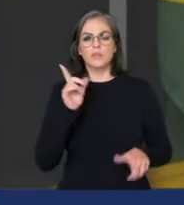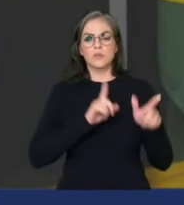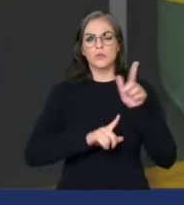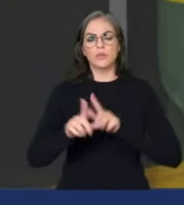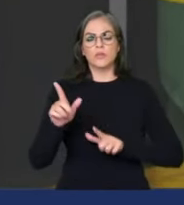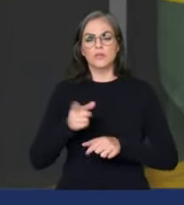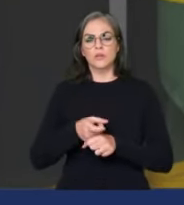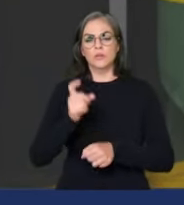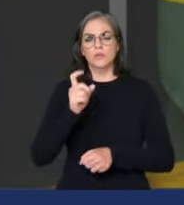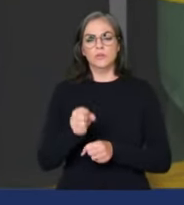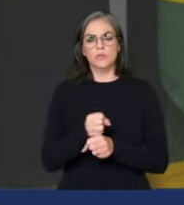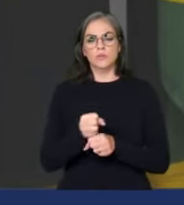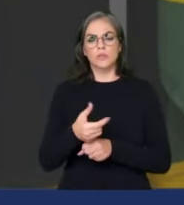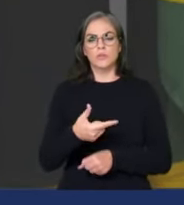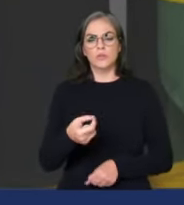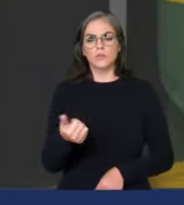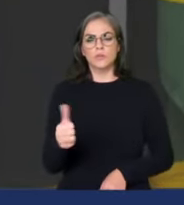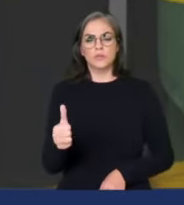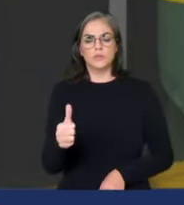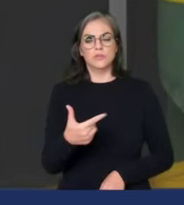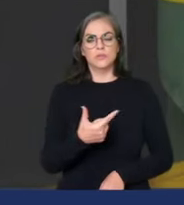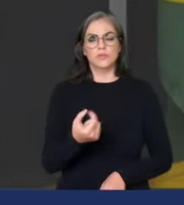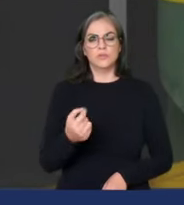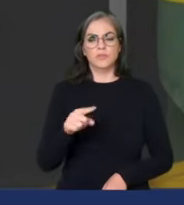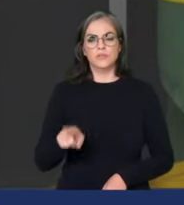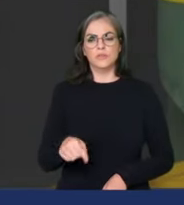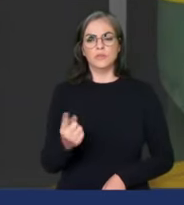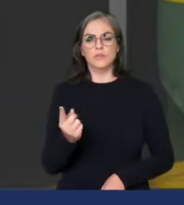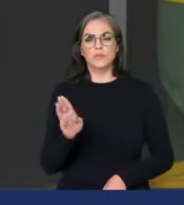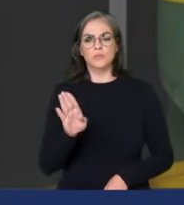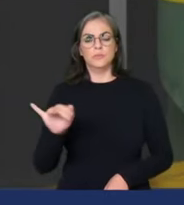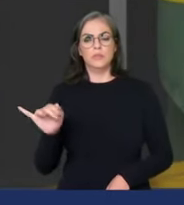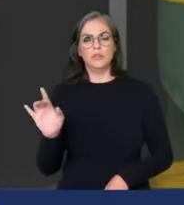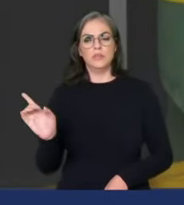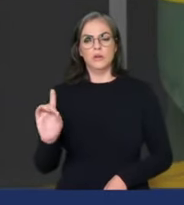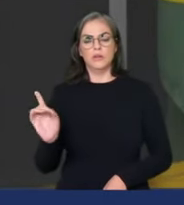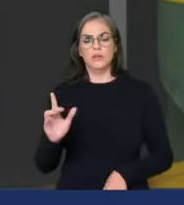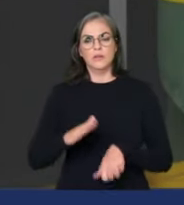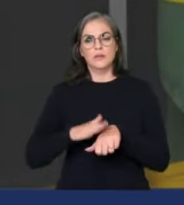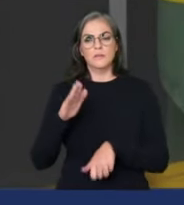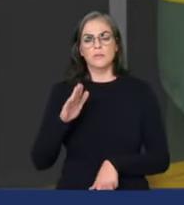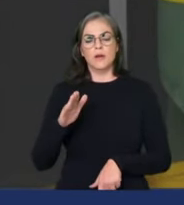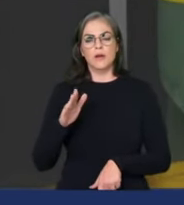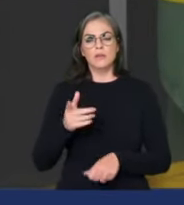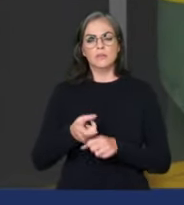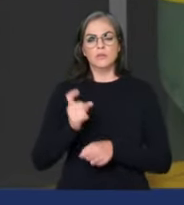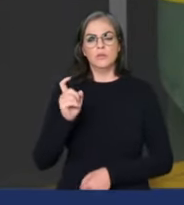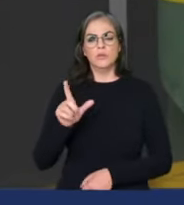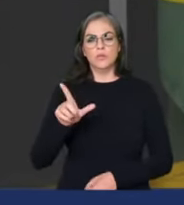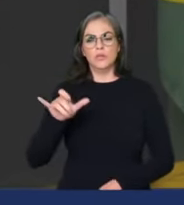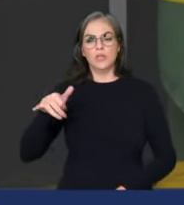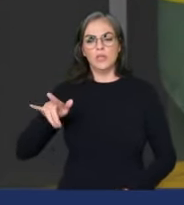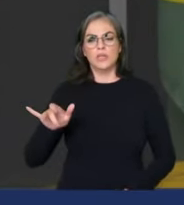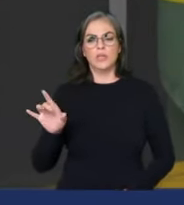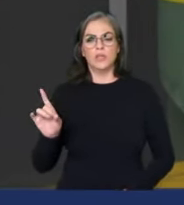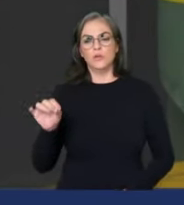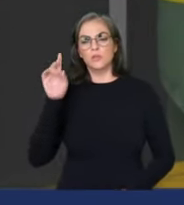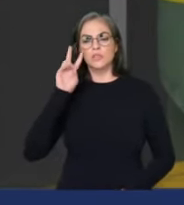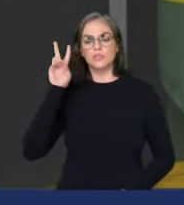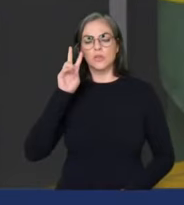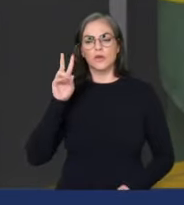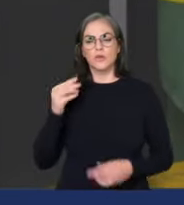em 2011 de 20,1 bilhões de dólares. O maior lucro líquido da história da Petrobras. Como o PT quebrou a